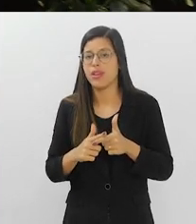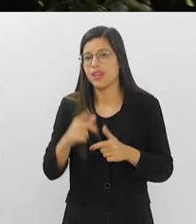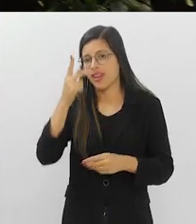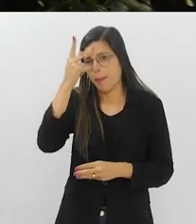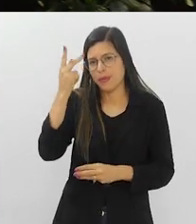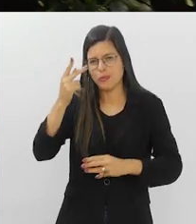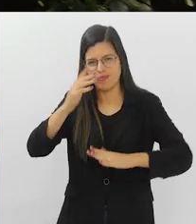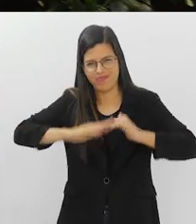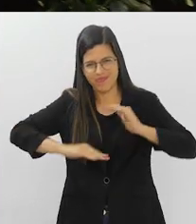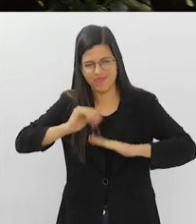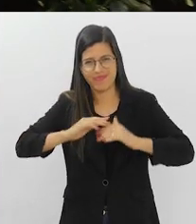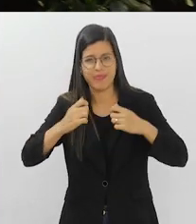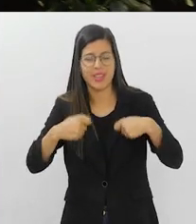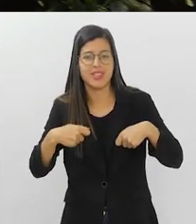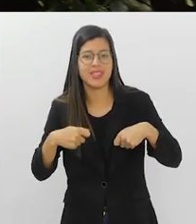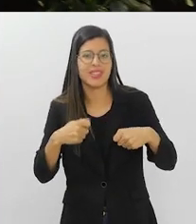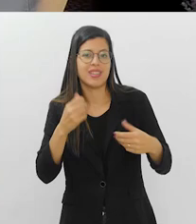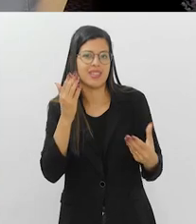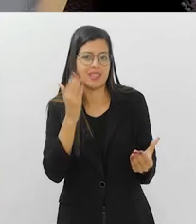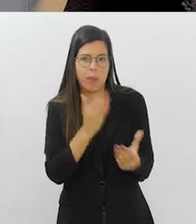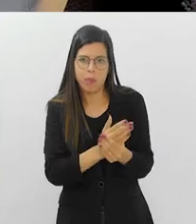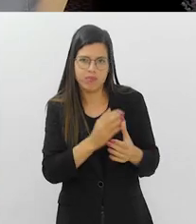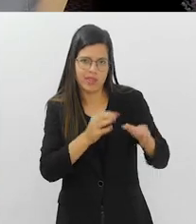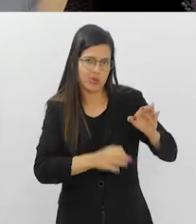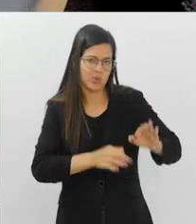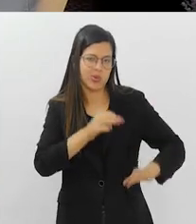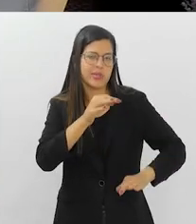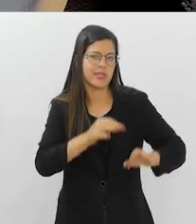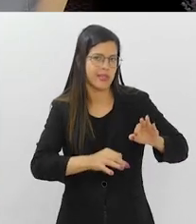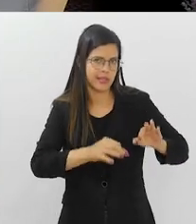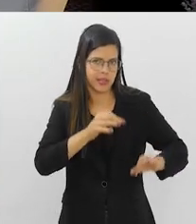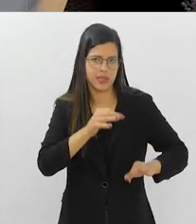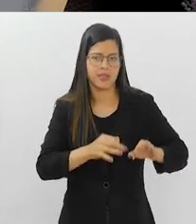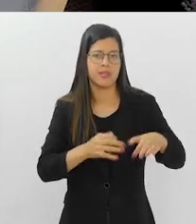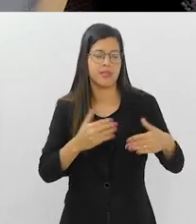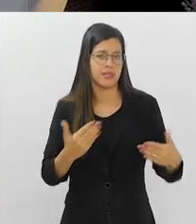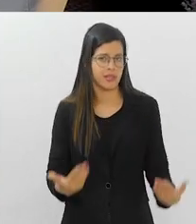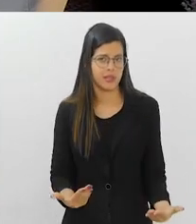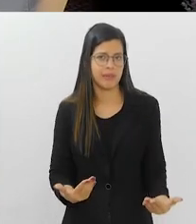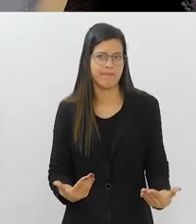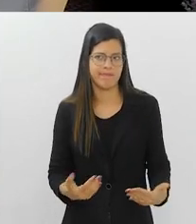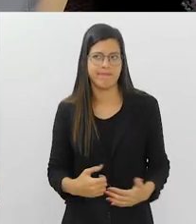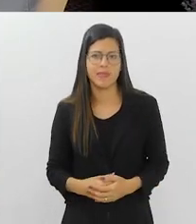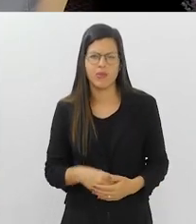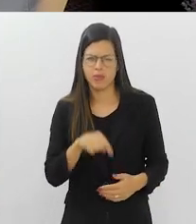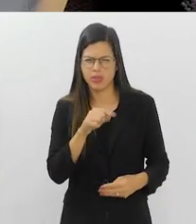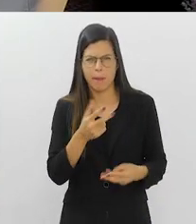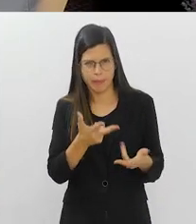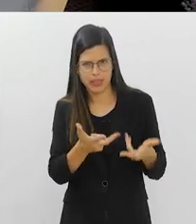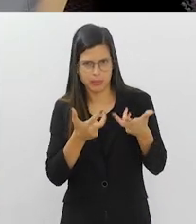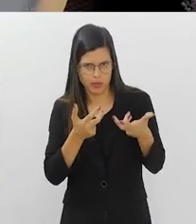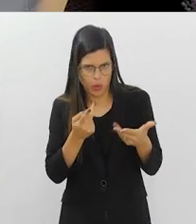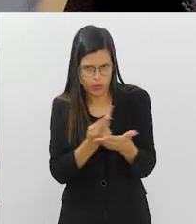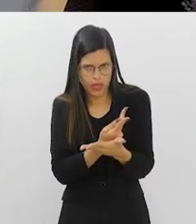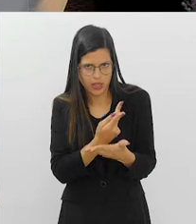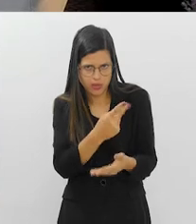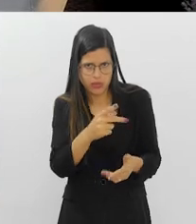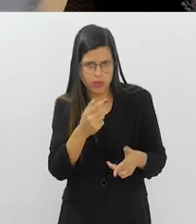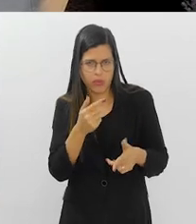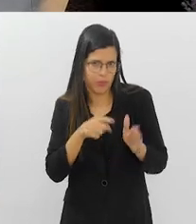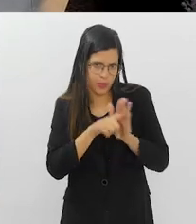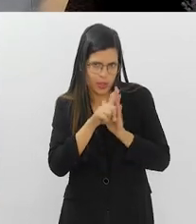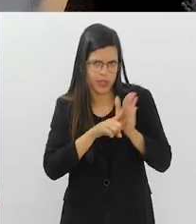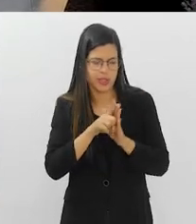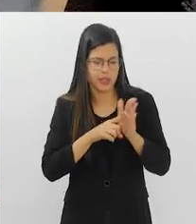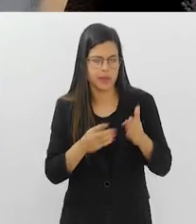indo para a justiça, né, para uma questão de processo, enfim. Isso, você tem visto isso também no seu